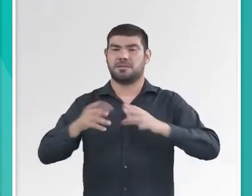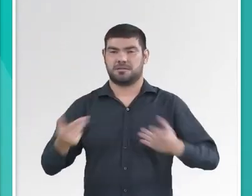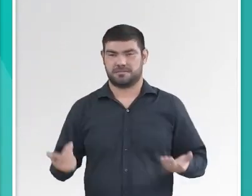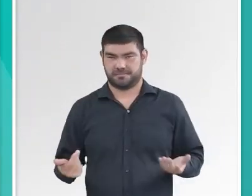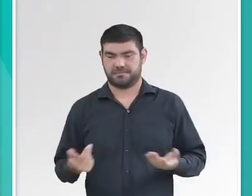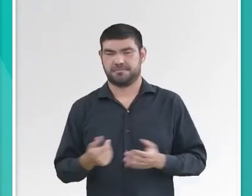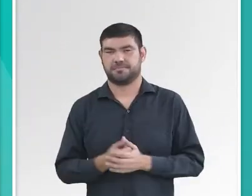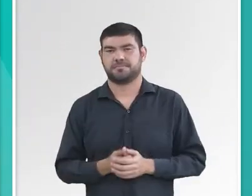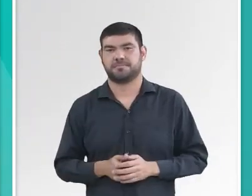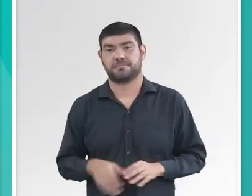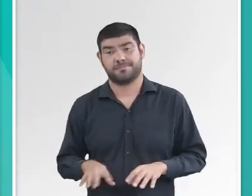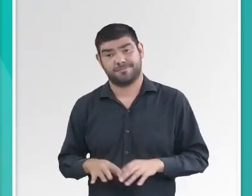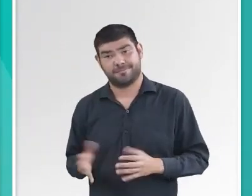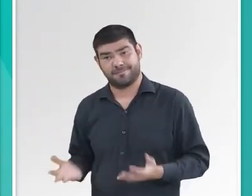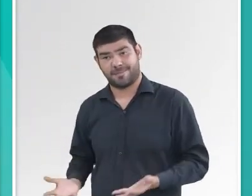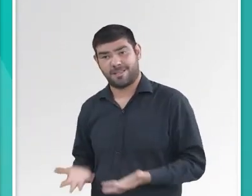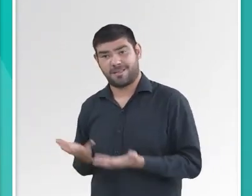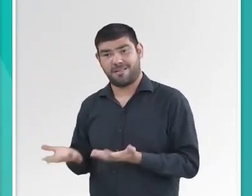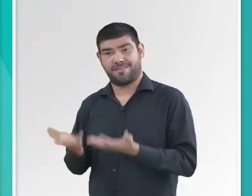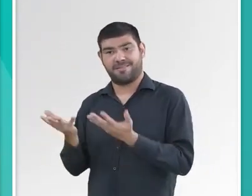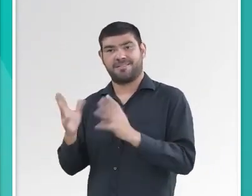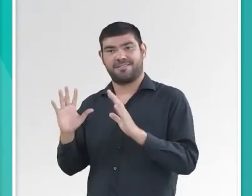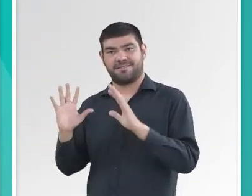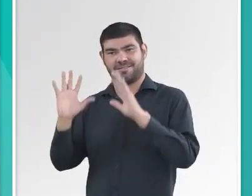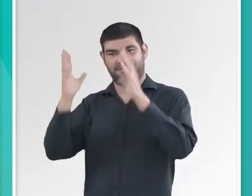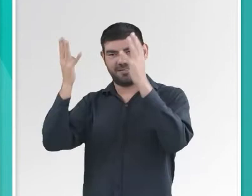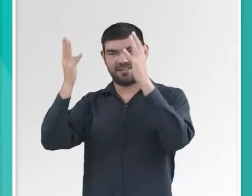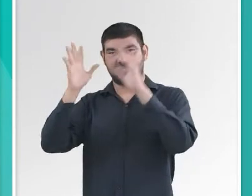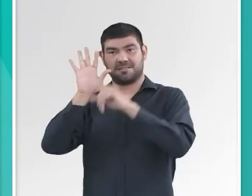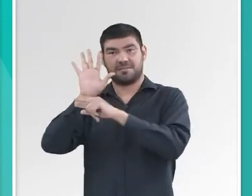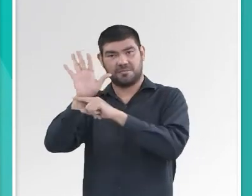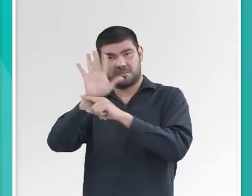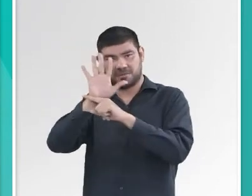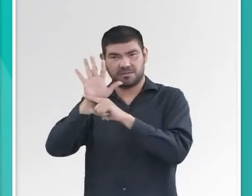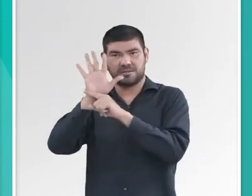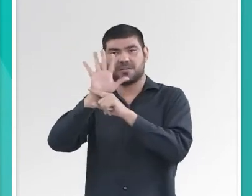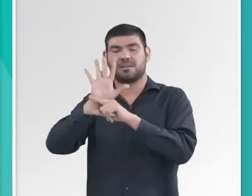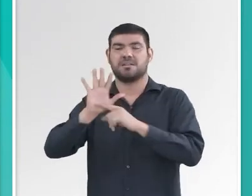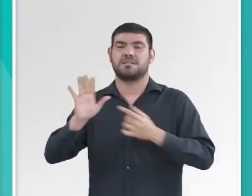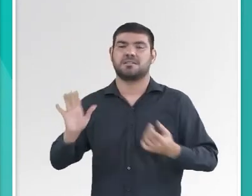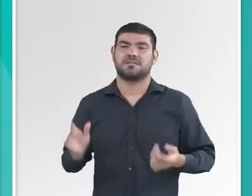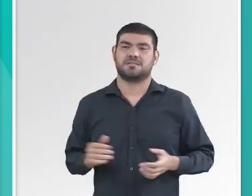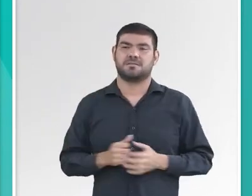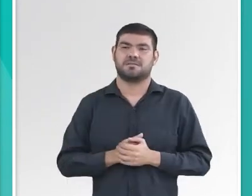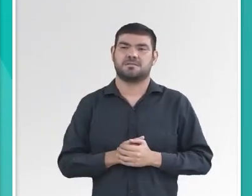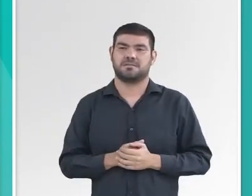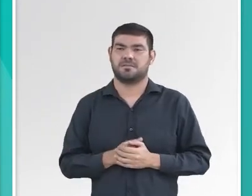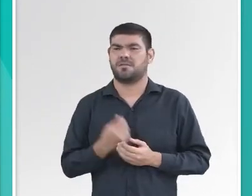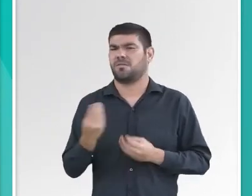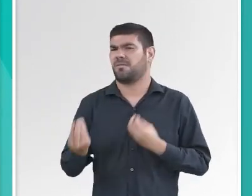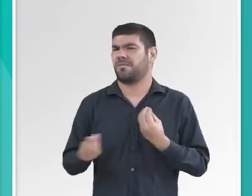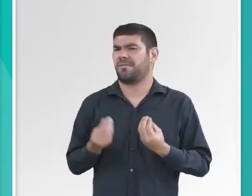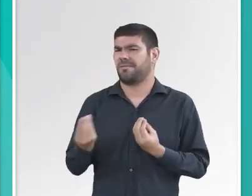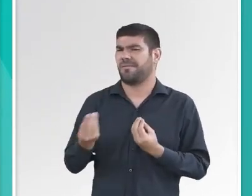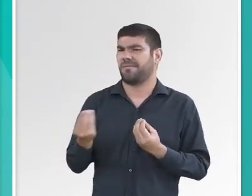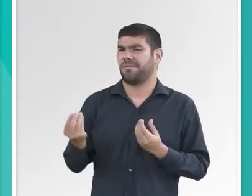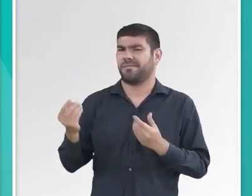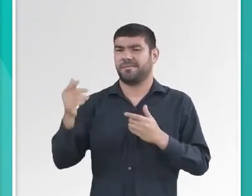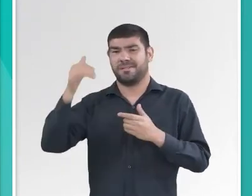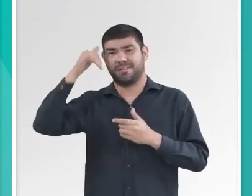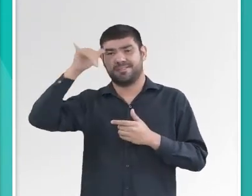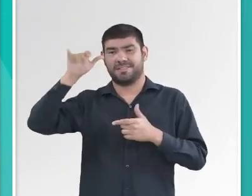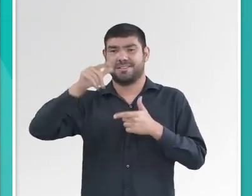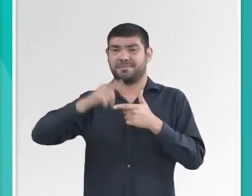procurar promover a festa no seu município e mostrar, no caso, soluções que você pode trazer para tornar essa